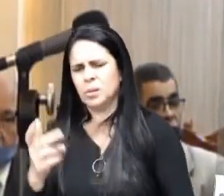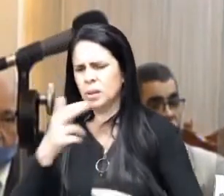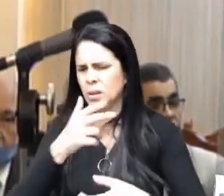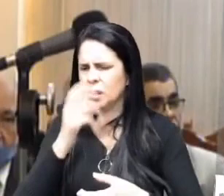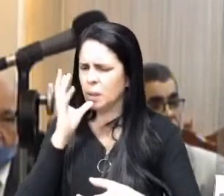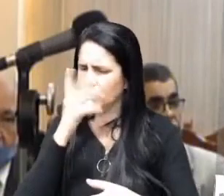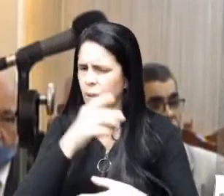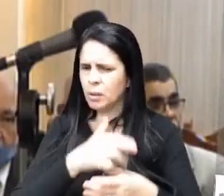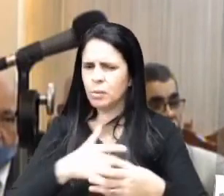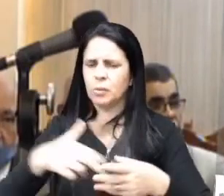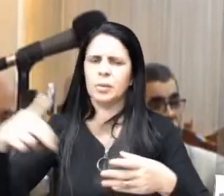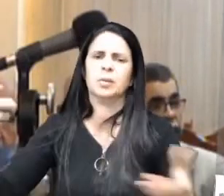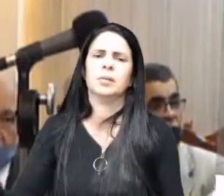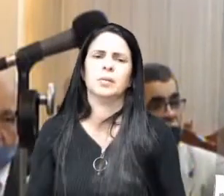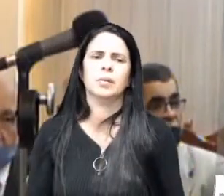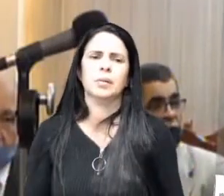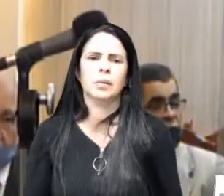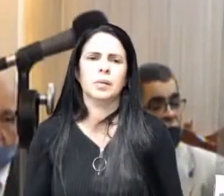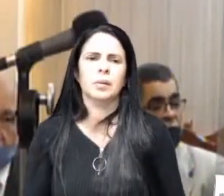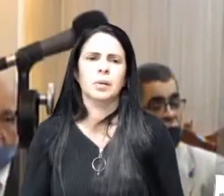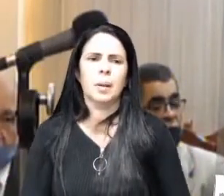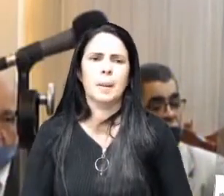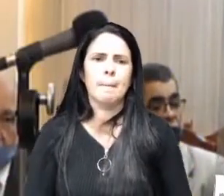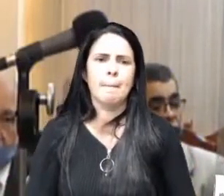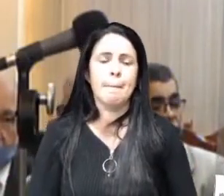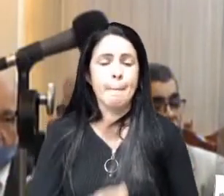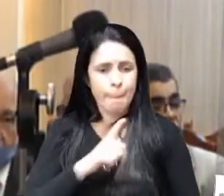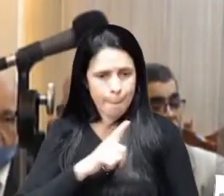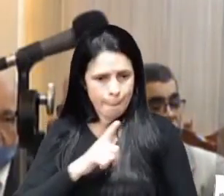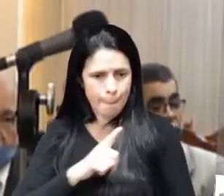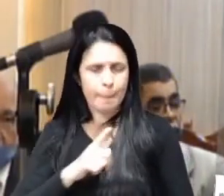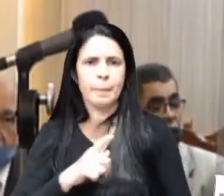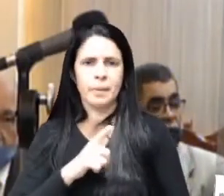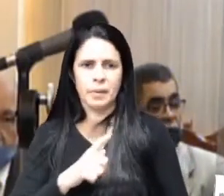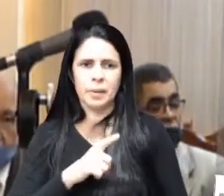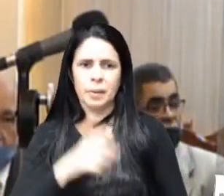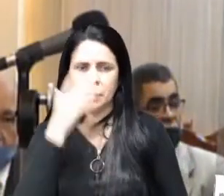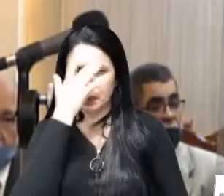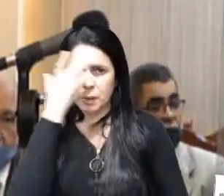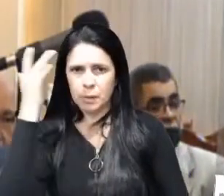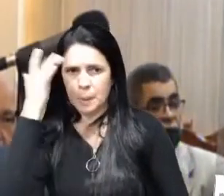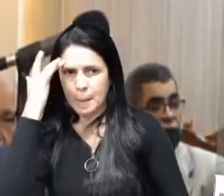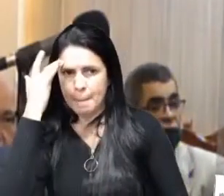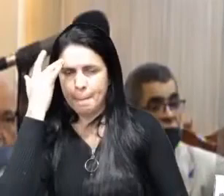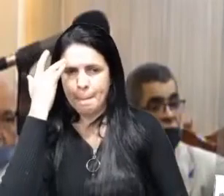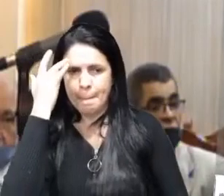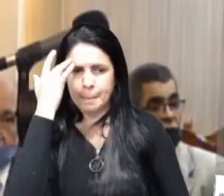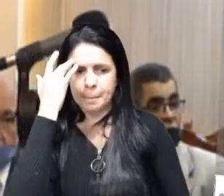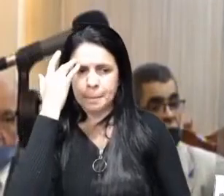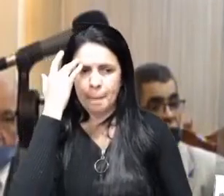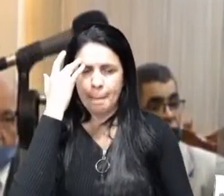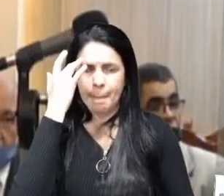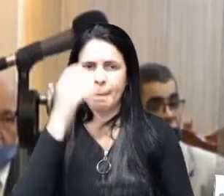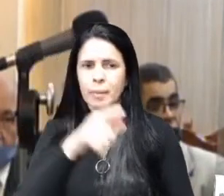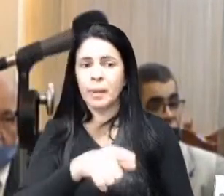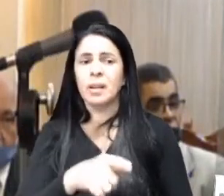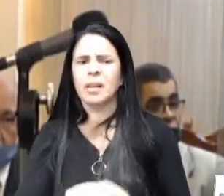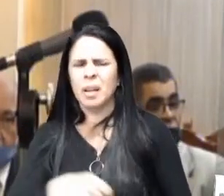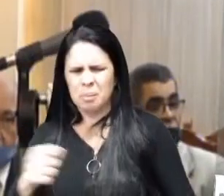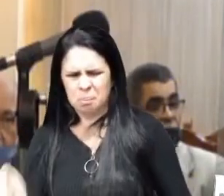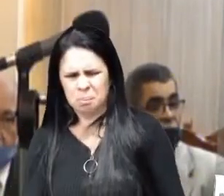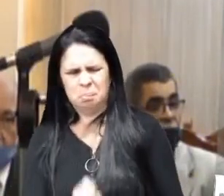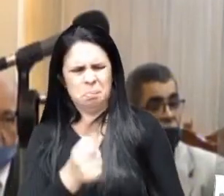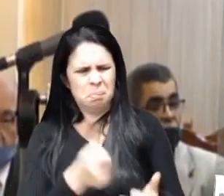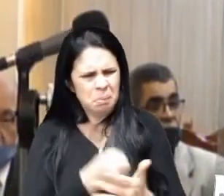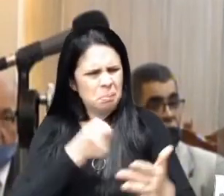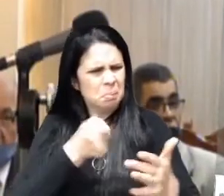as criadas. Tem gente aí que está espancando. Glória, Jesus não mandou espancar ninguém, irmão.